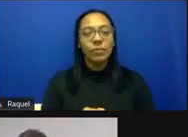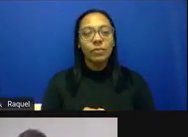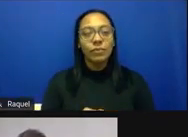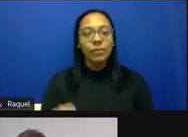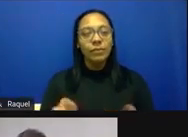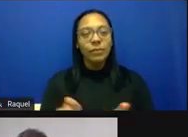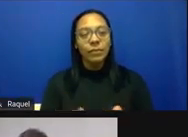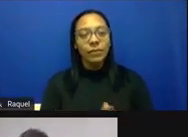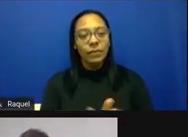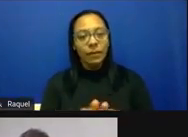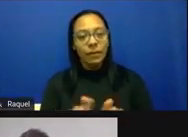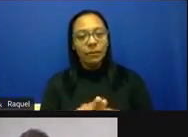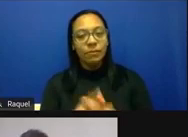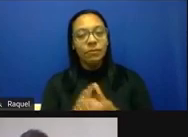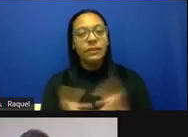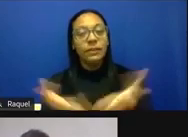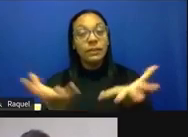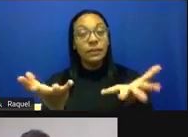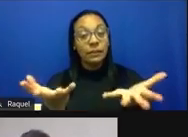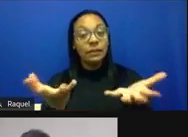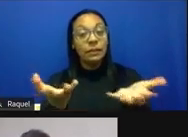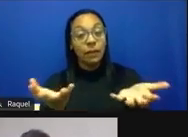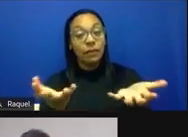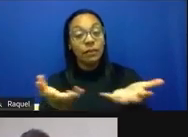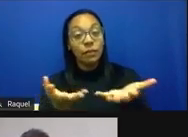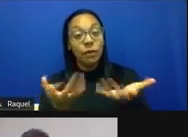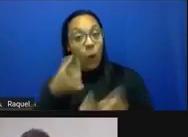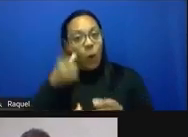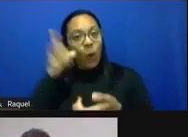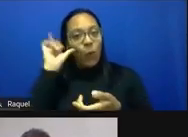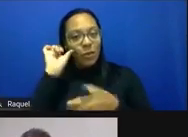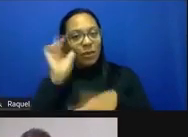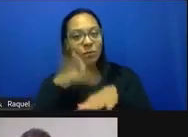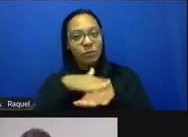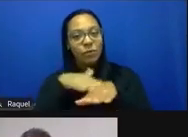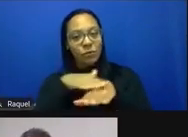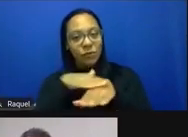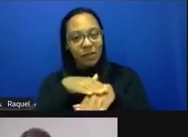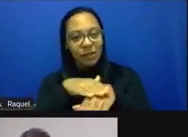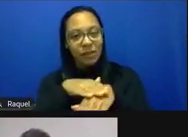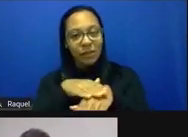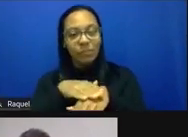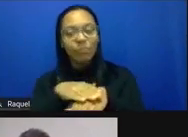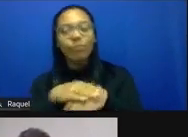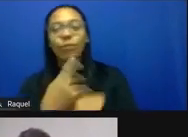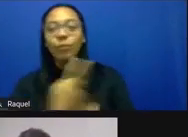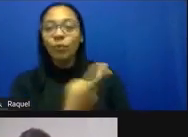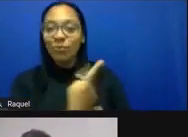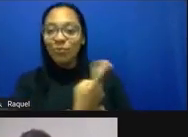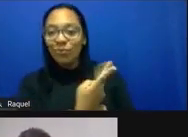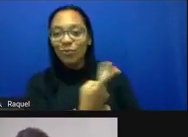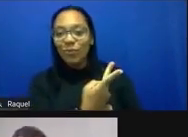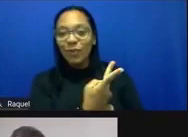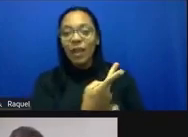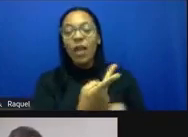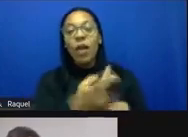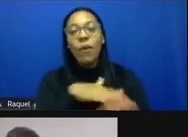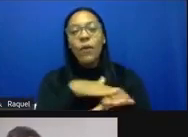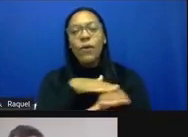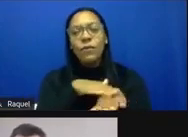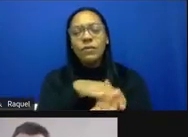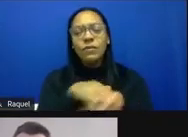Então, eu gostaria. Ontem a gente conversou, eu e a Bruna, a gente conversou um pouquinho mais,